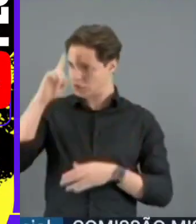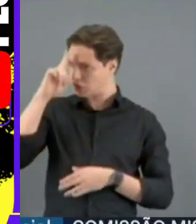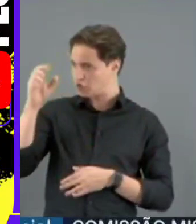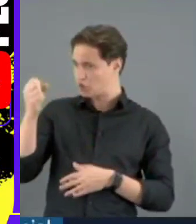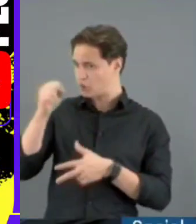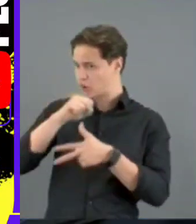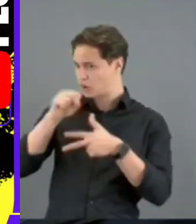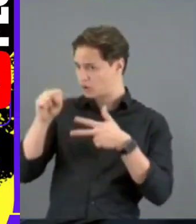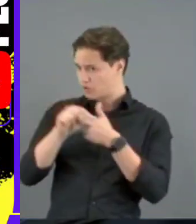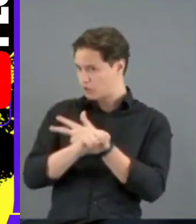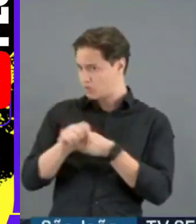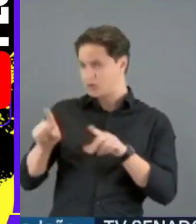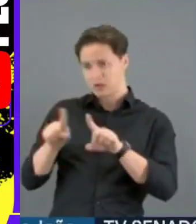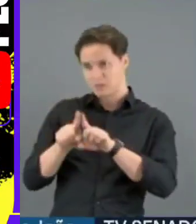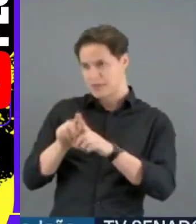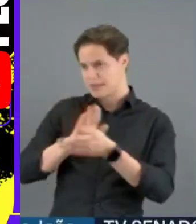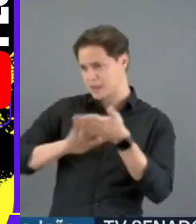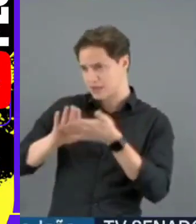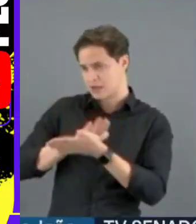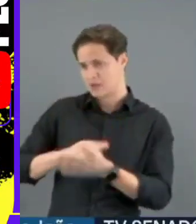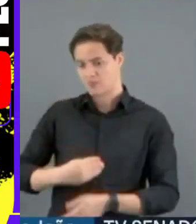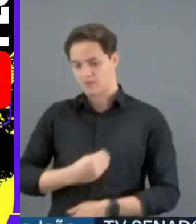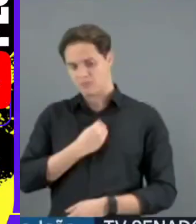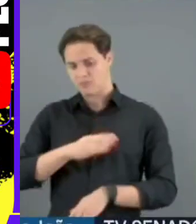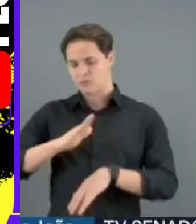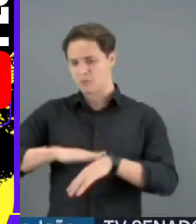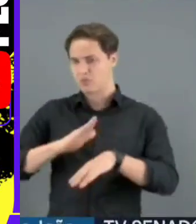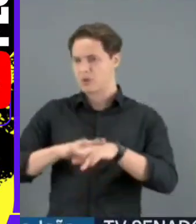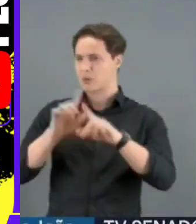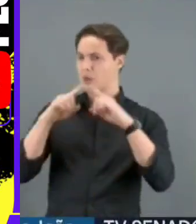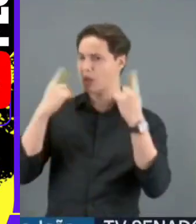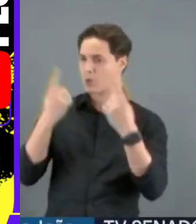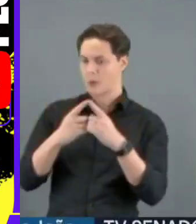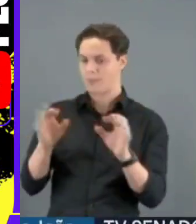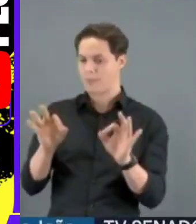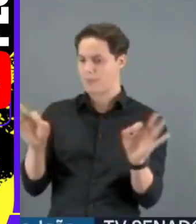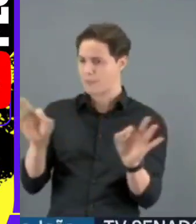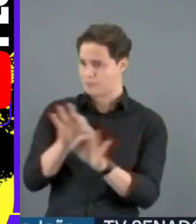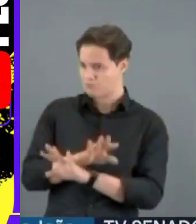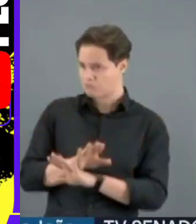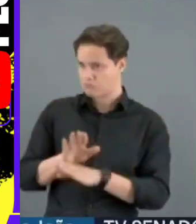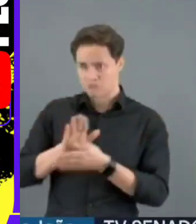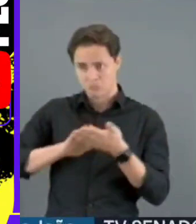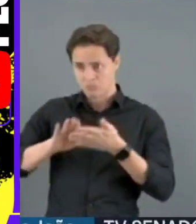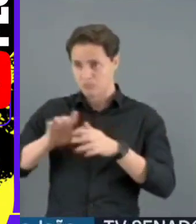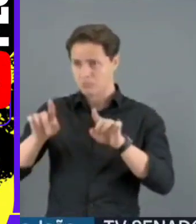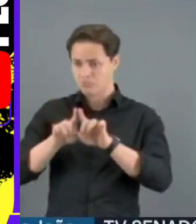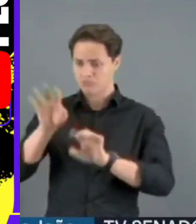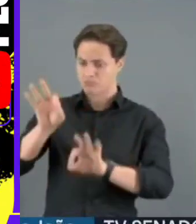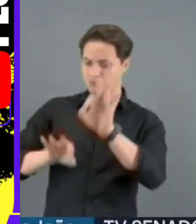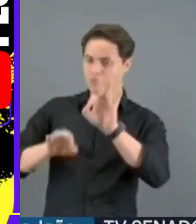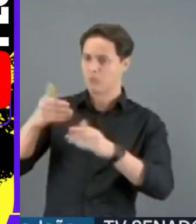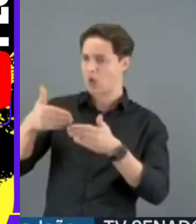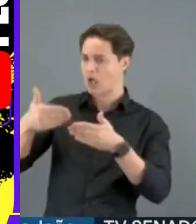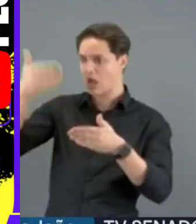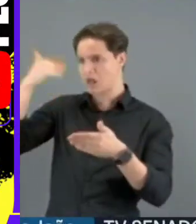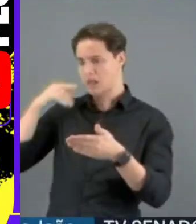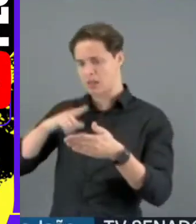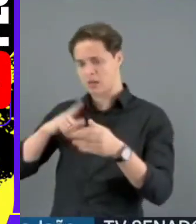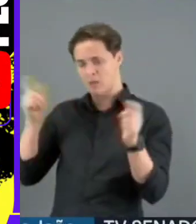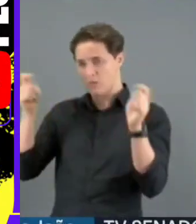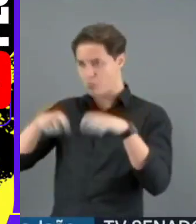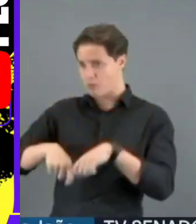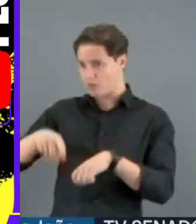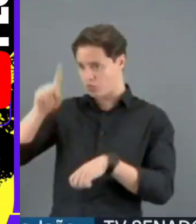não estava no momento das reuniões preparatórias e dos planejamentos anteriores a uma possibilidade do 8 de